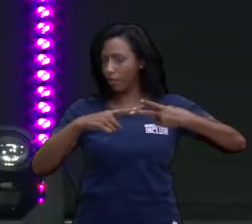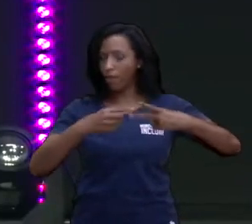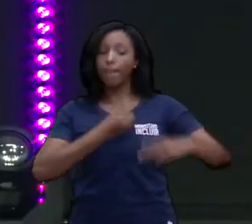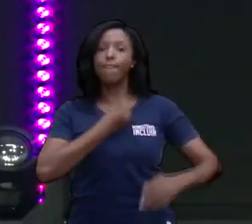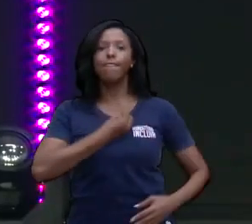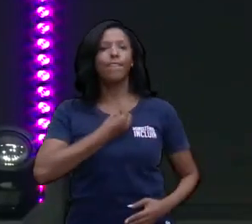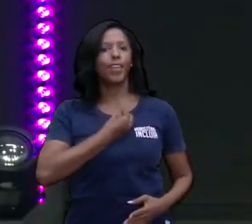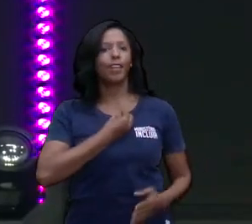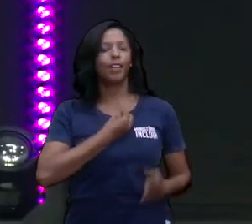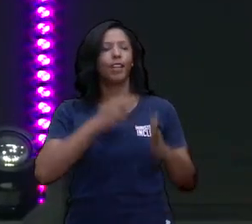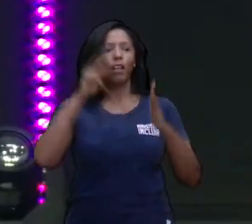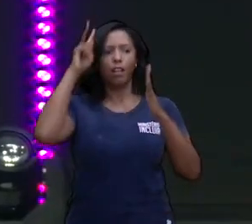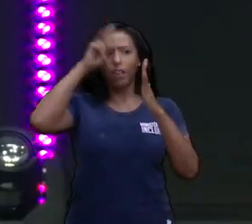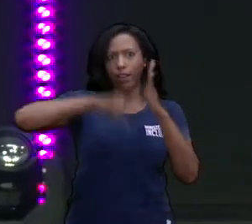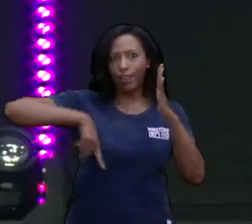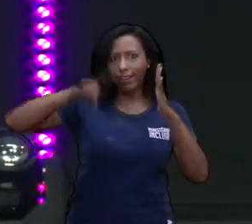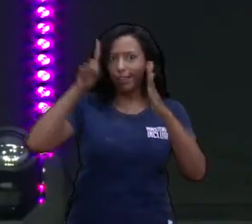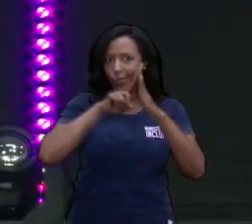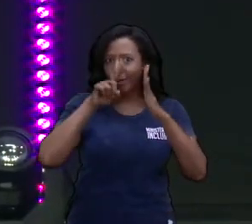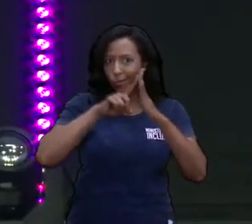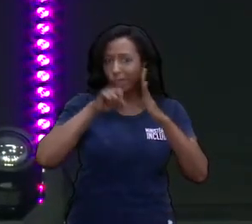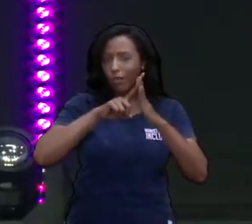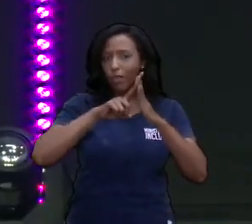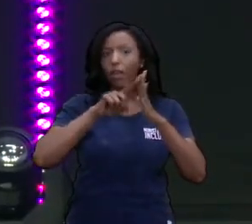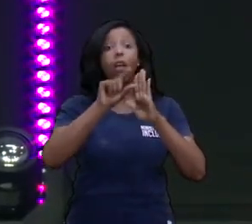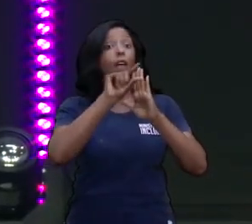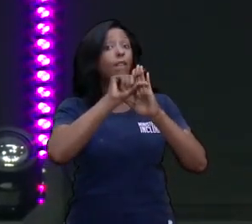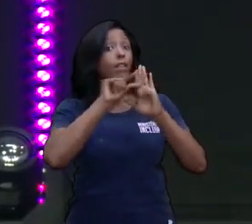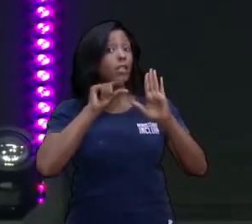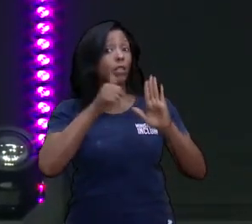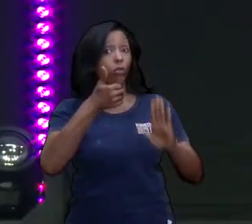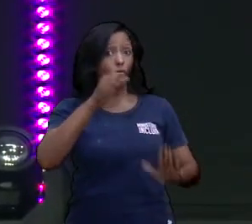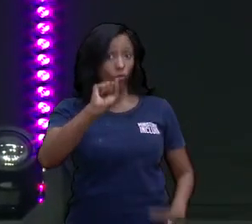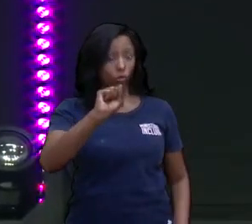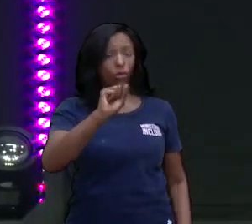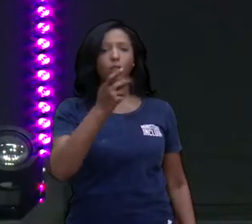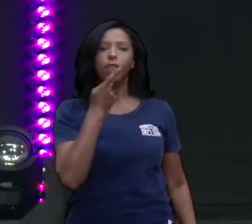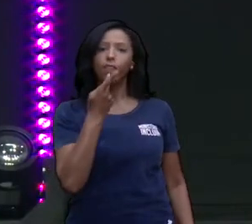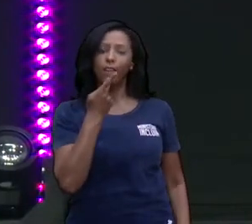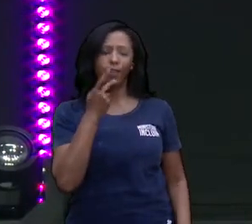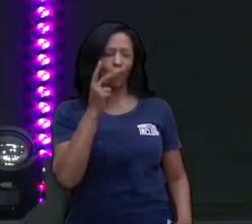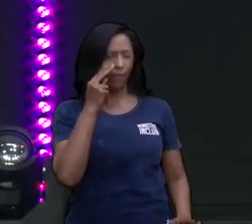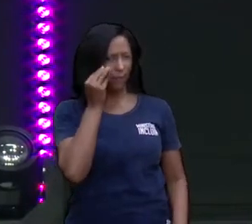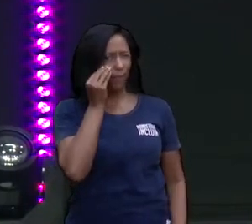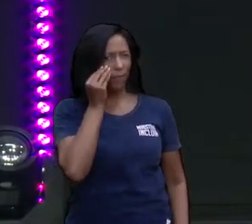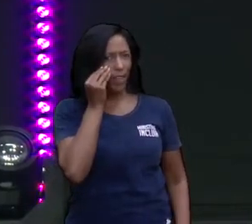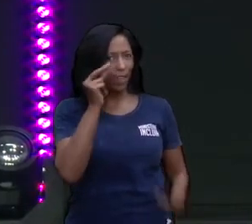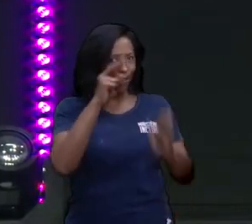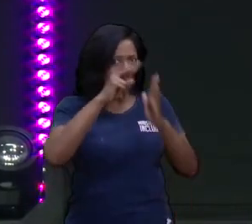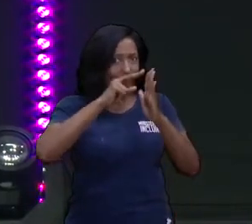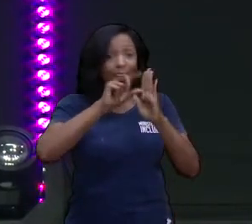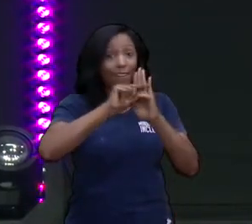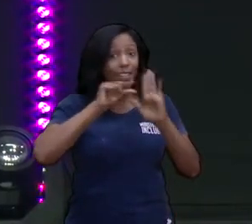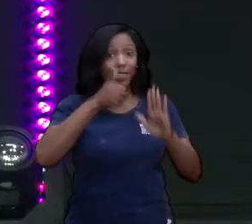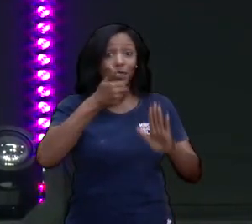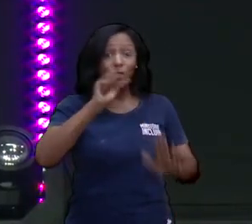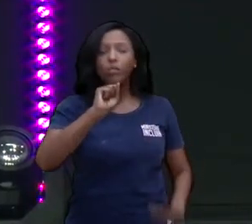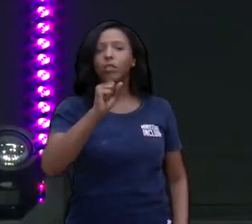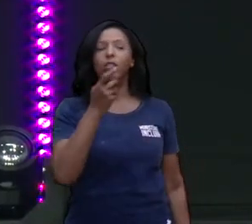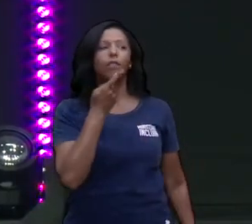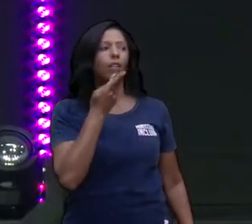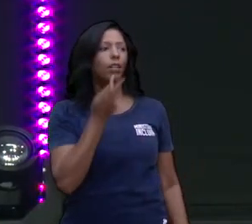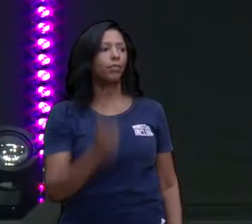vida devocional no Versículo 18 Olha que coisa linda Versículo 18 ele